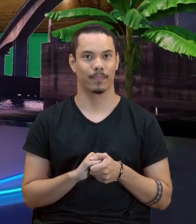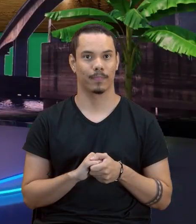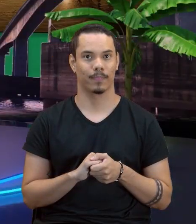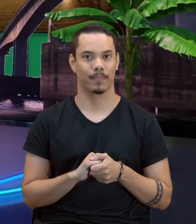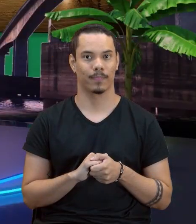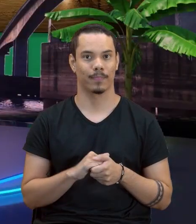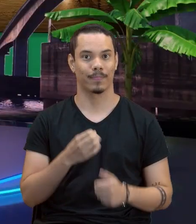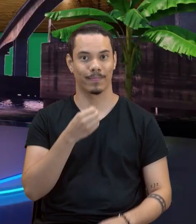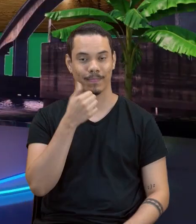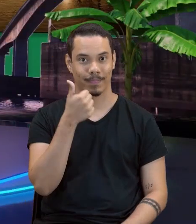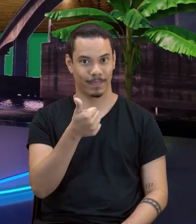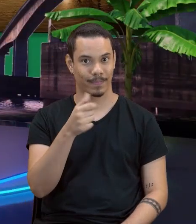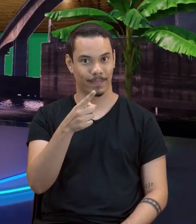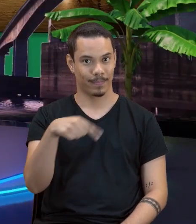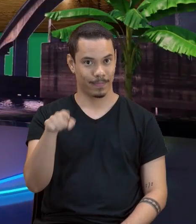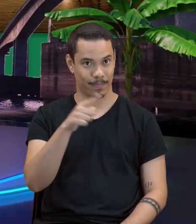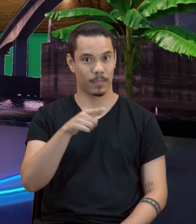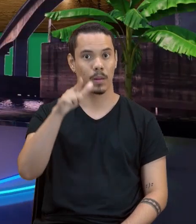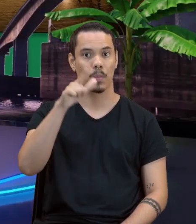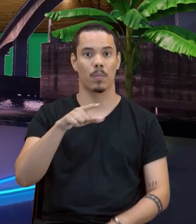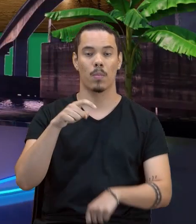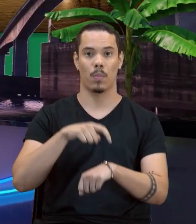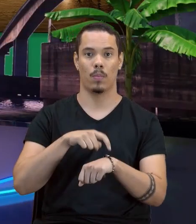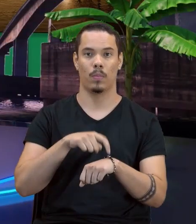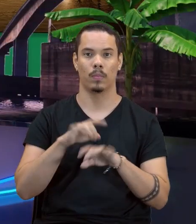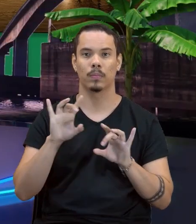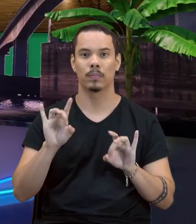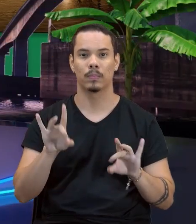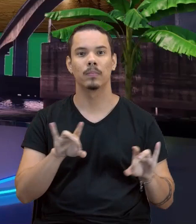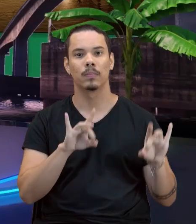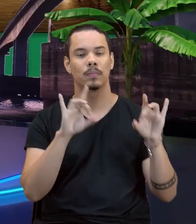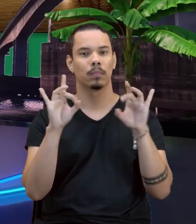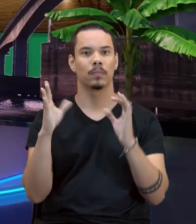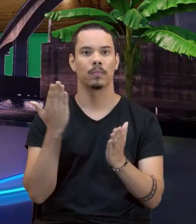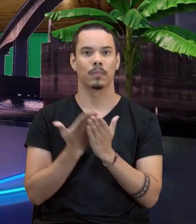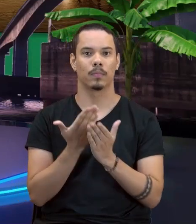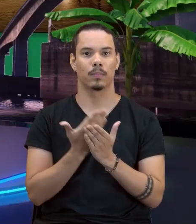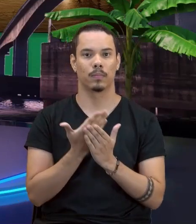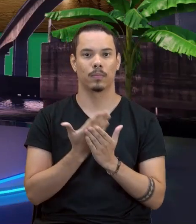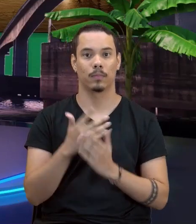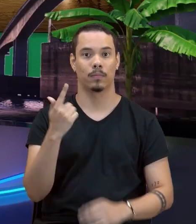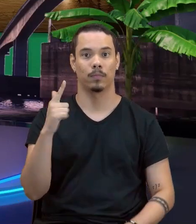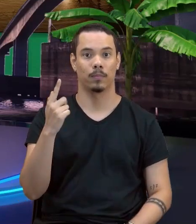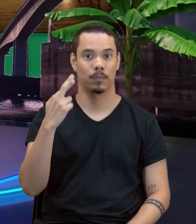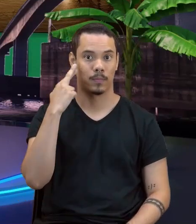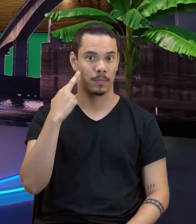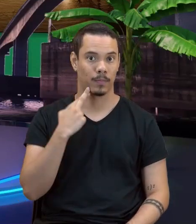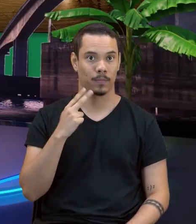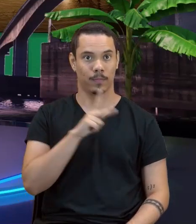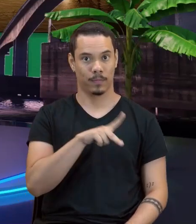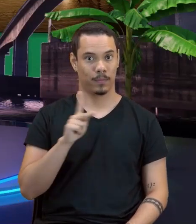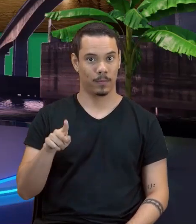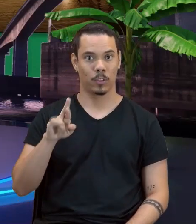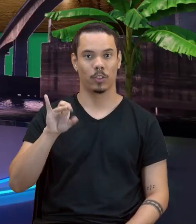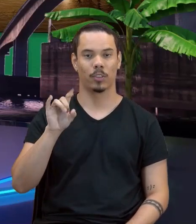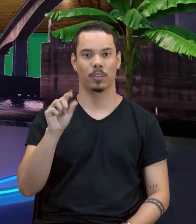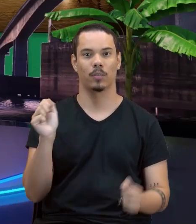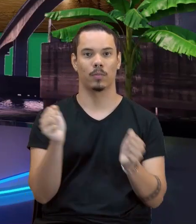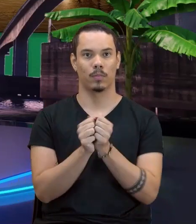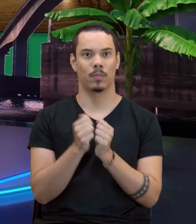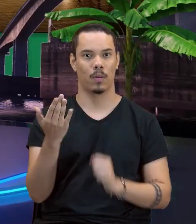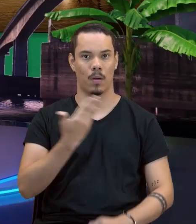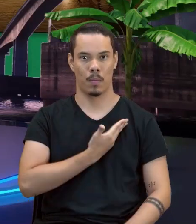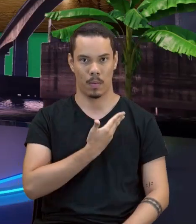Fala galera, mais aí um momento especial da aula de Geografia de Rondônia. Professor Rogério aqui juntamente com meu brother. E aí